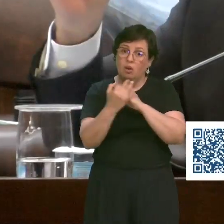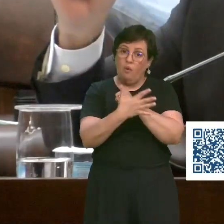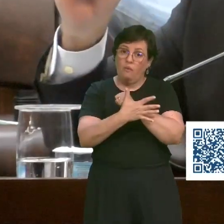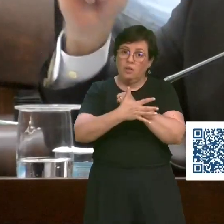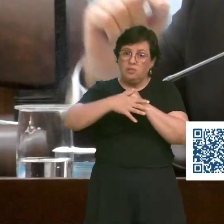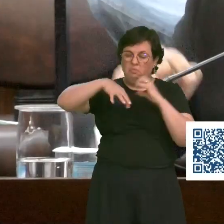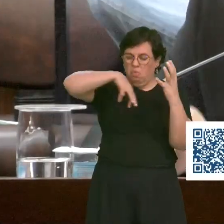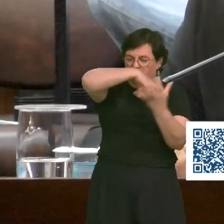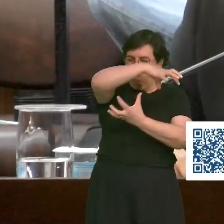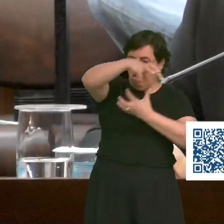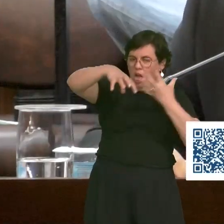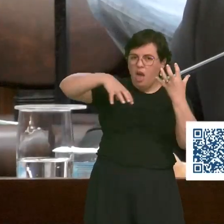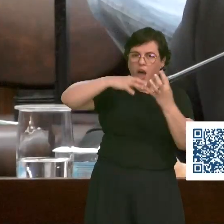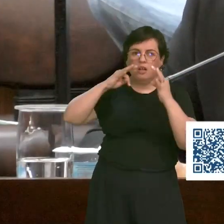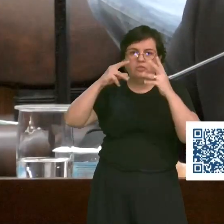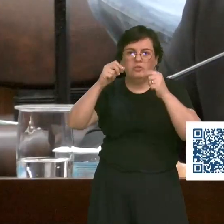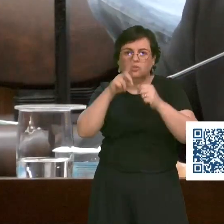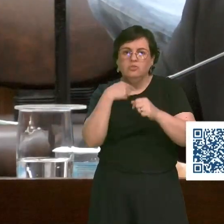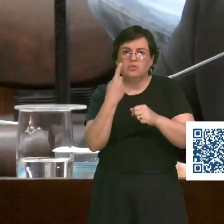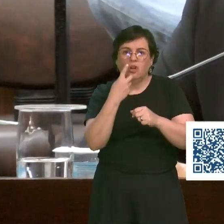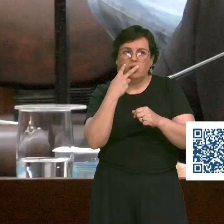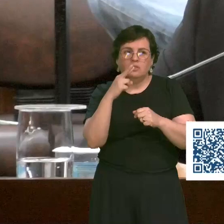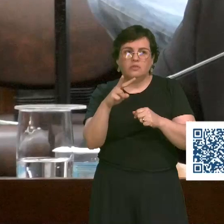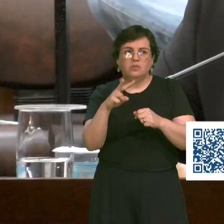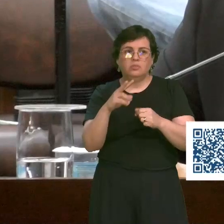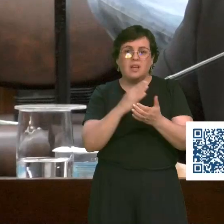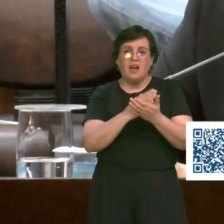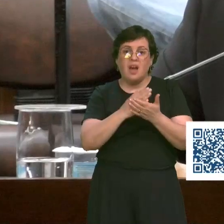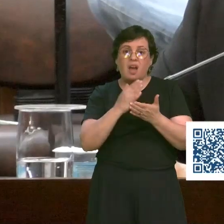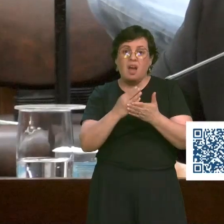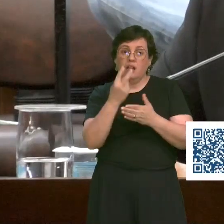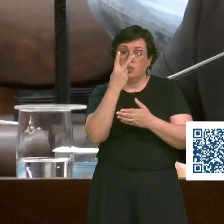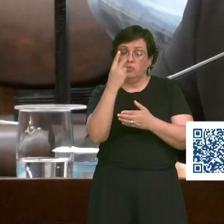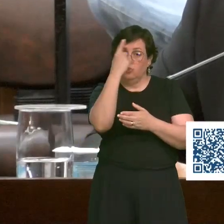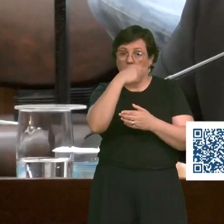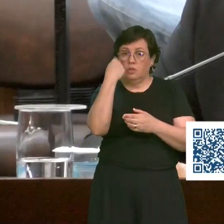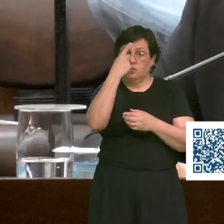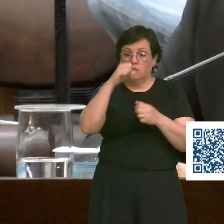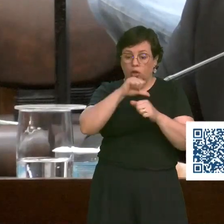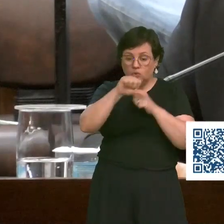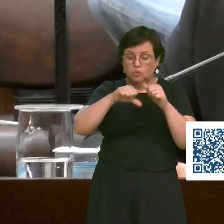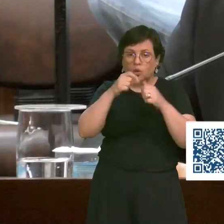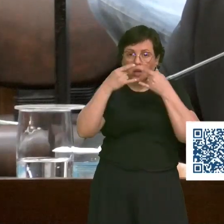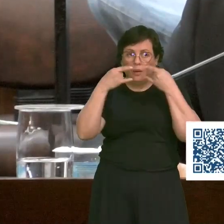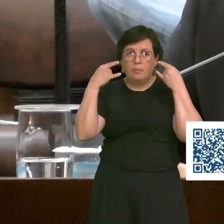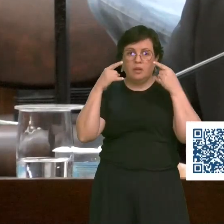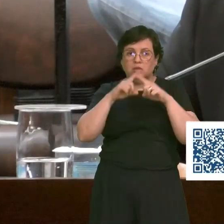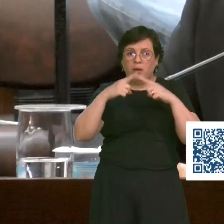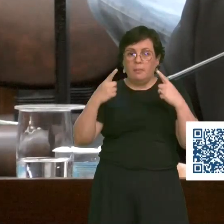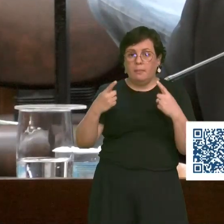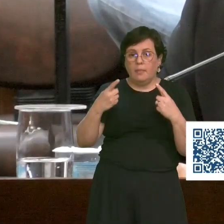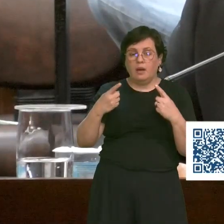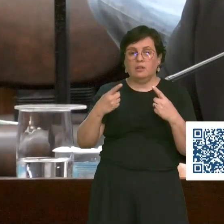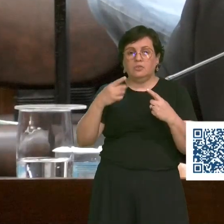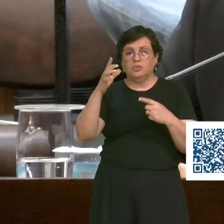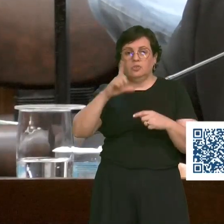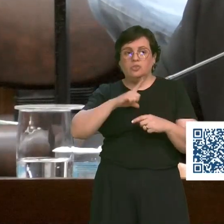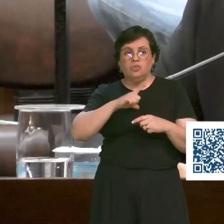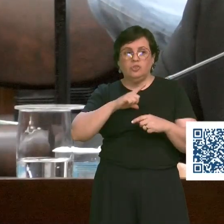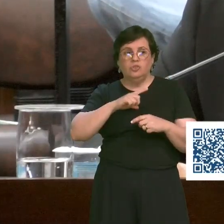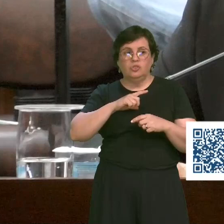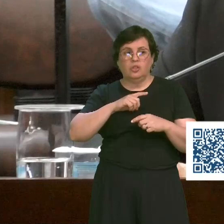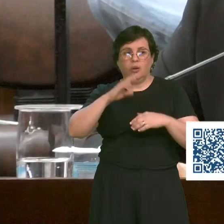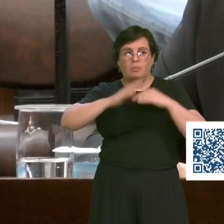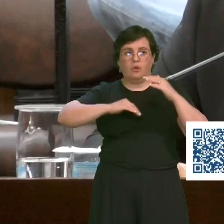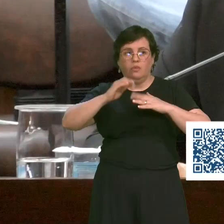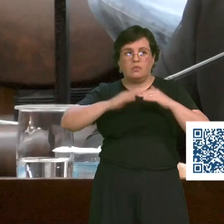o caos todos nós vimos era para durar era para tocar cada duas horas a máscara eu tive relato de servidor que me dizia nós temos que